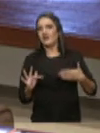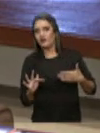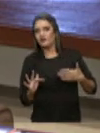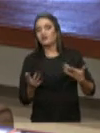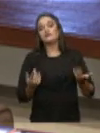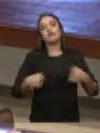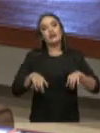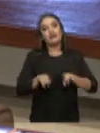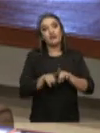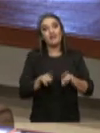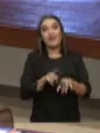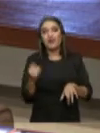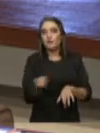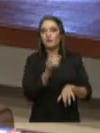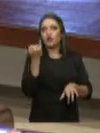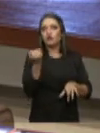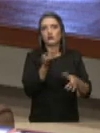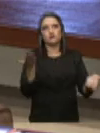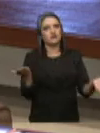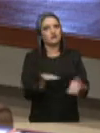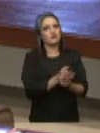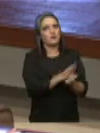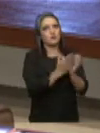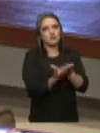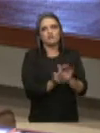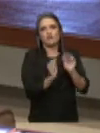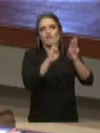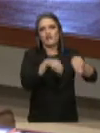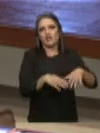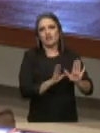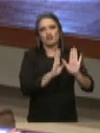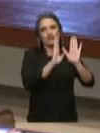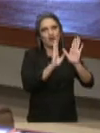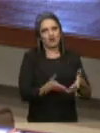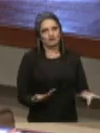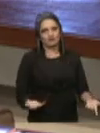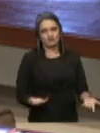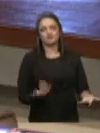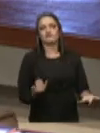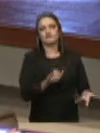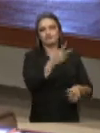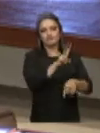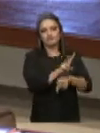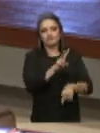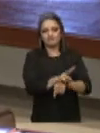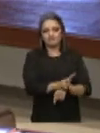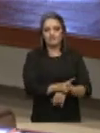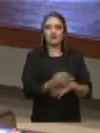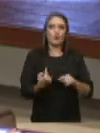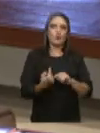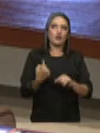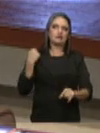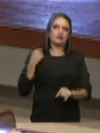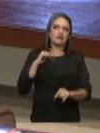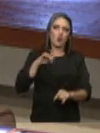coisa julgada consagrado constitucionalmente. Eu não tive essa oportunidade e estou aproveitando a